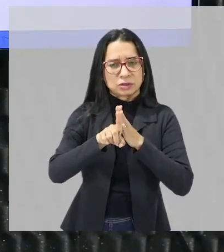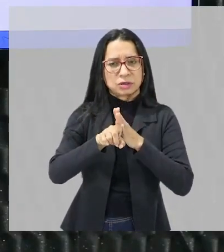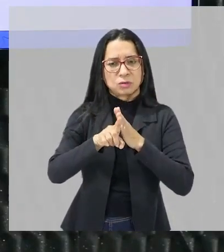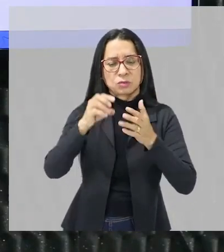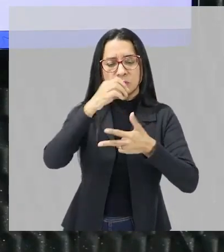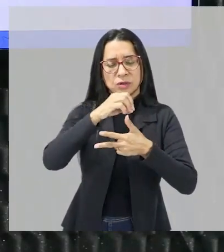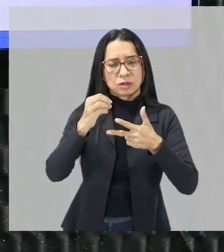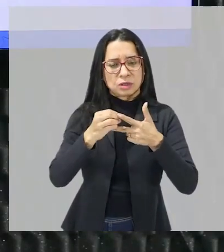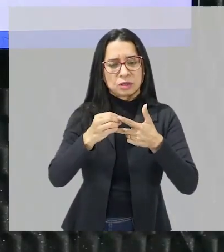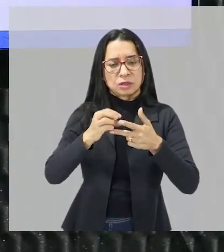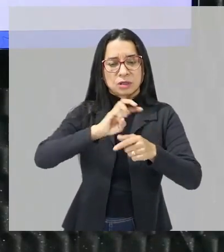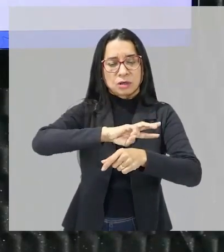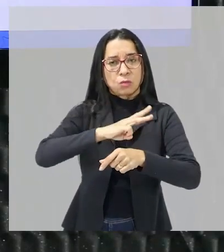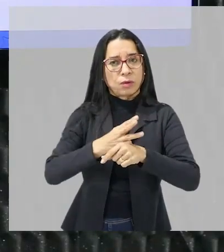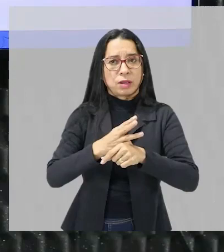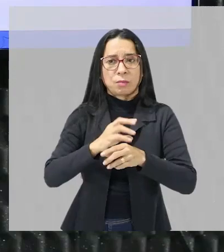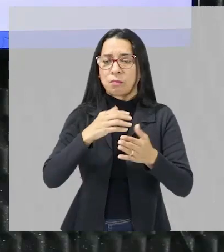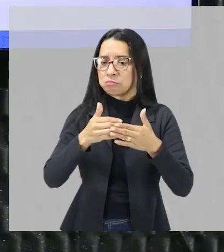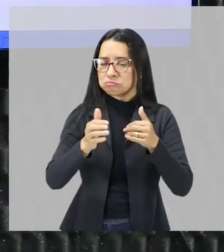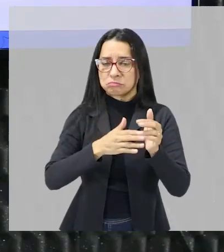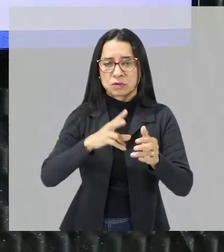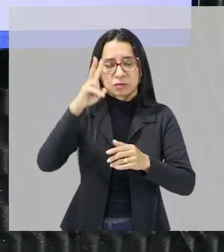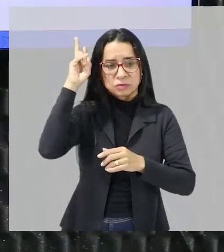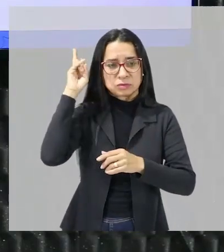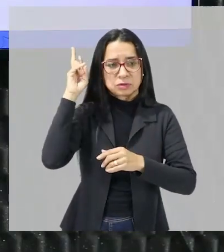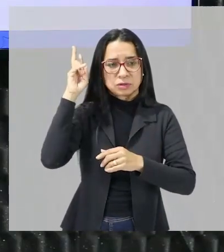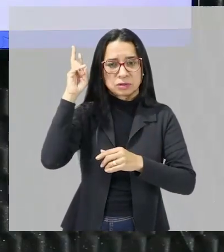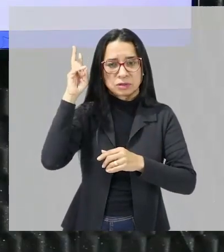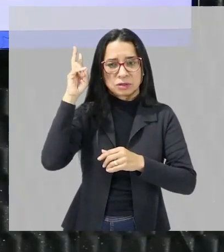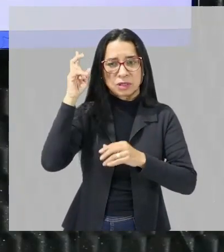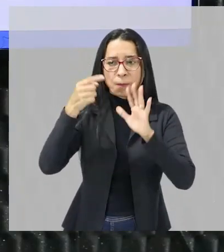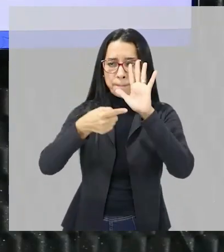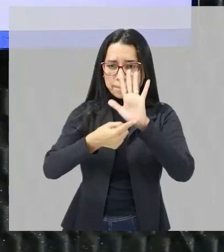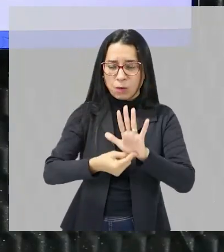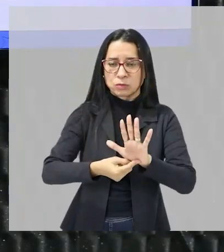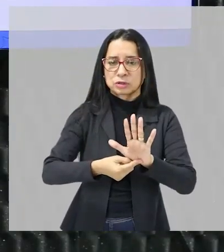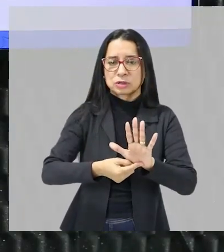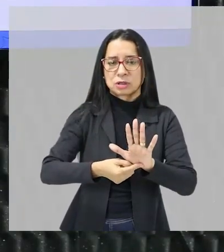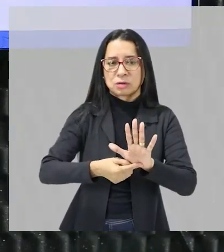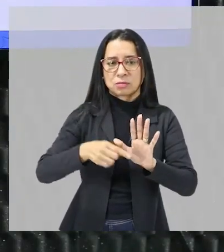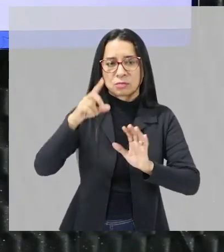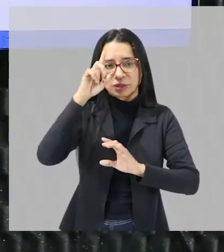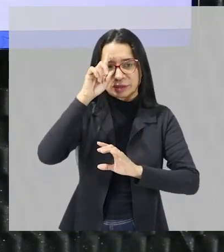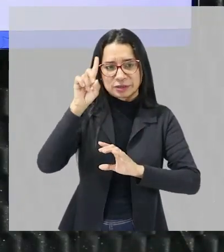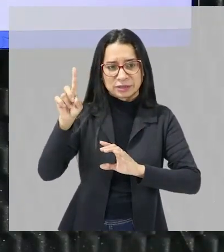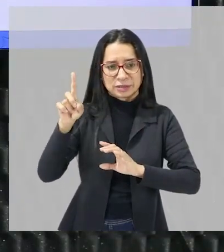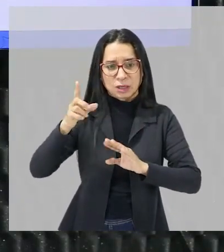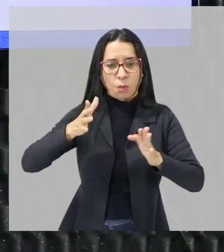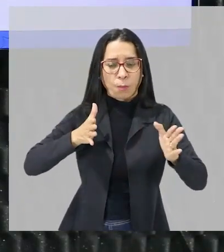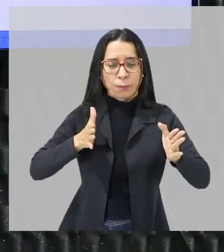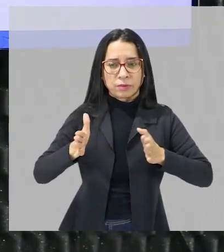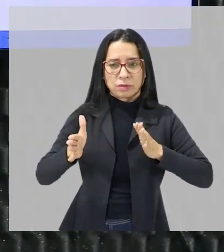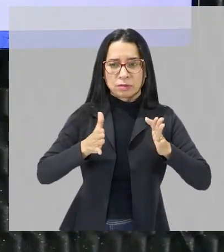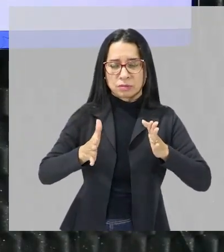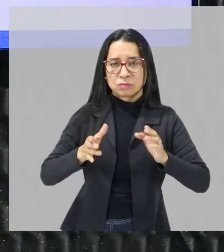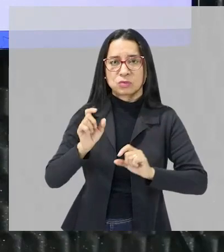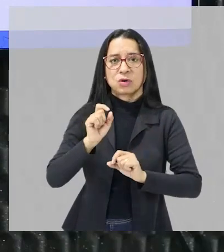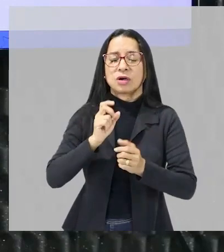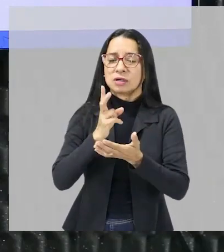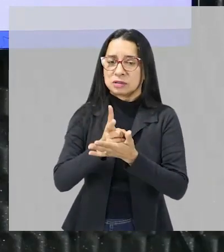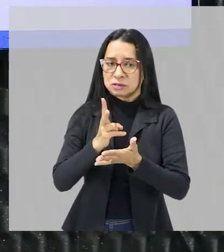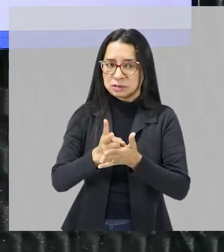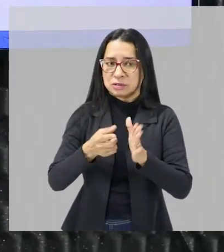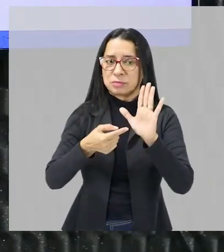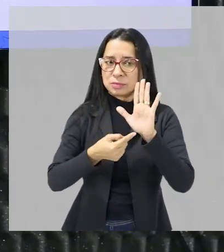vestibular, está fazendo muita questão de te dizer uma data, sempre destaca essa data. Porque